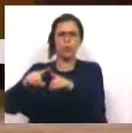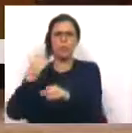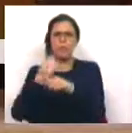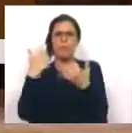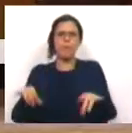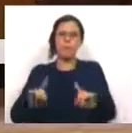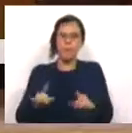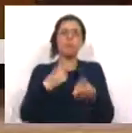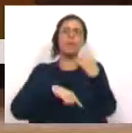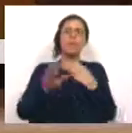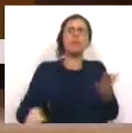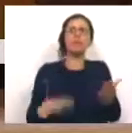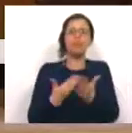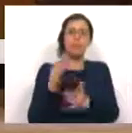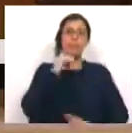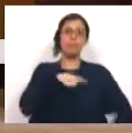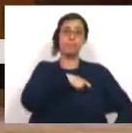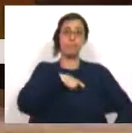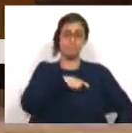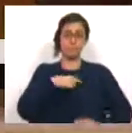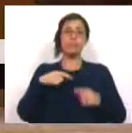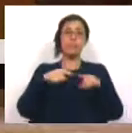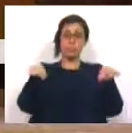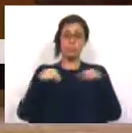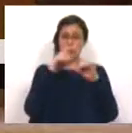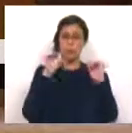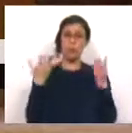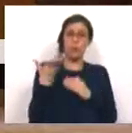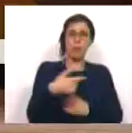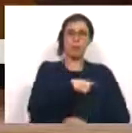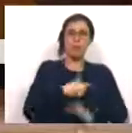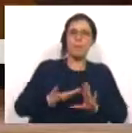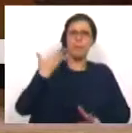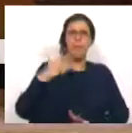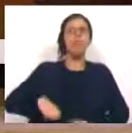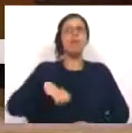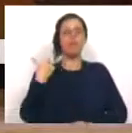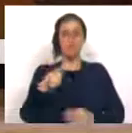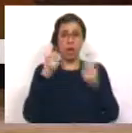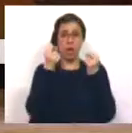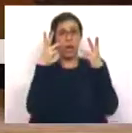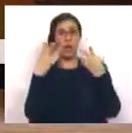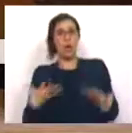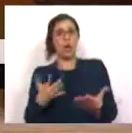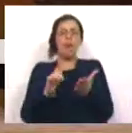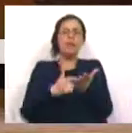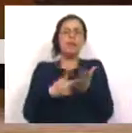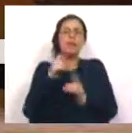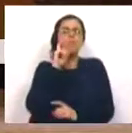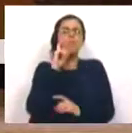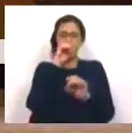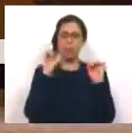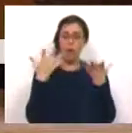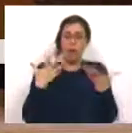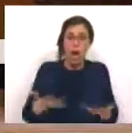autóctones, já propusemos mais vigilância nos nossos espaços florestais. Os Verdes não acordaram para a necessidade da preservação